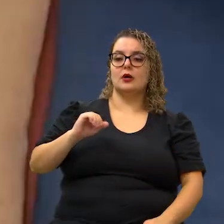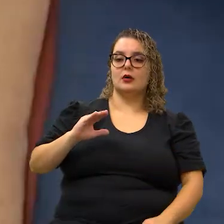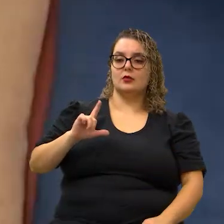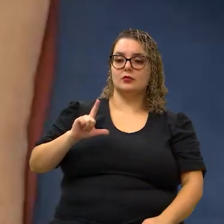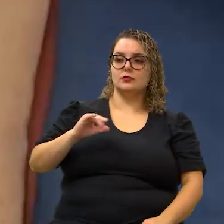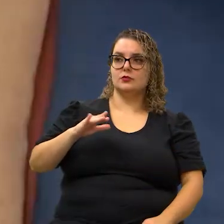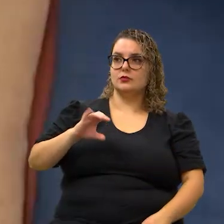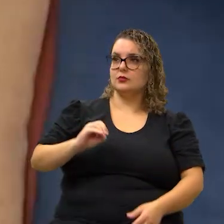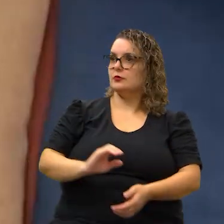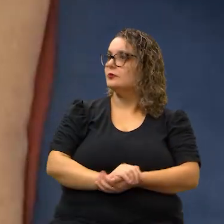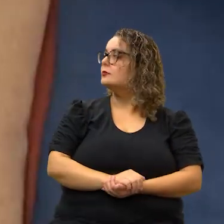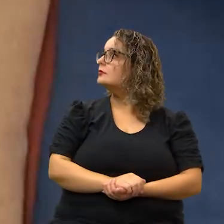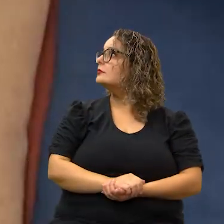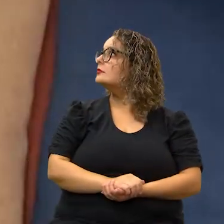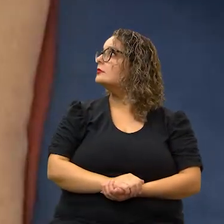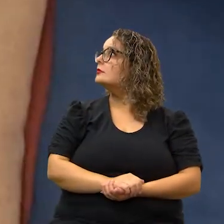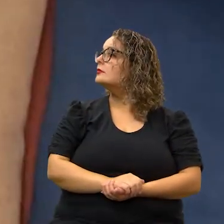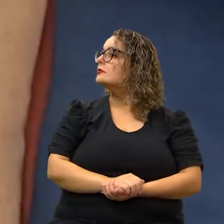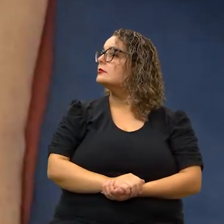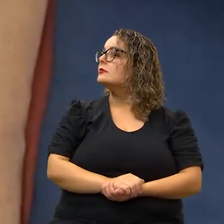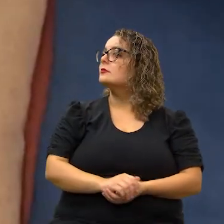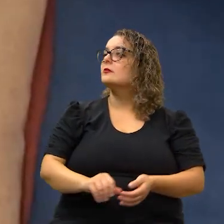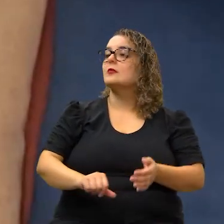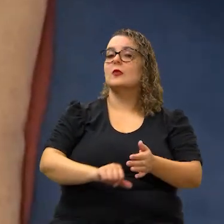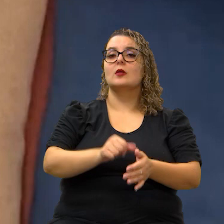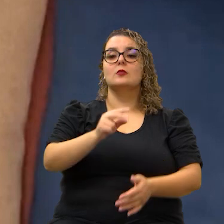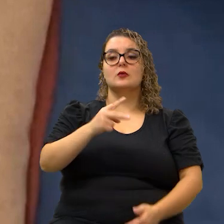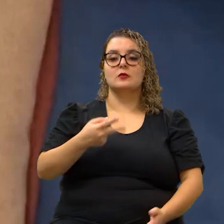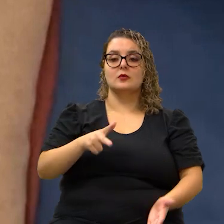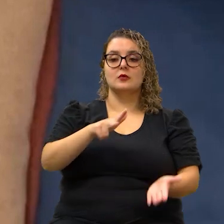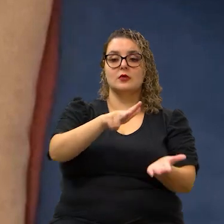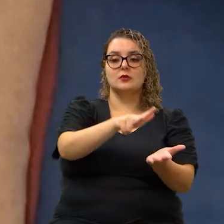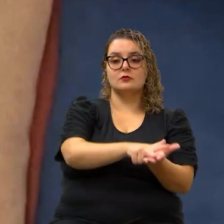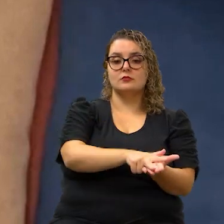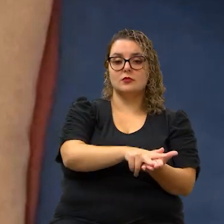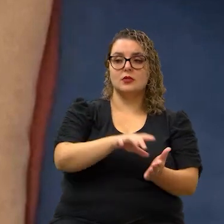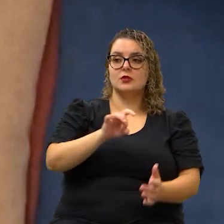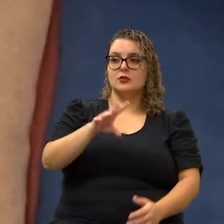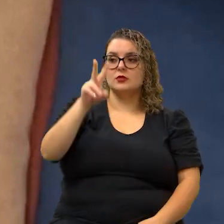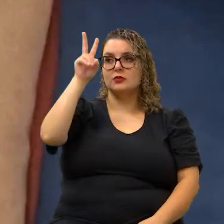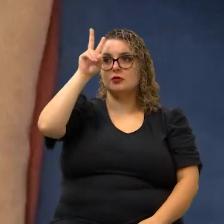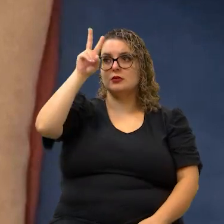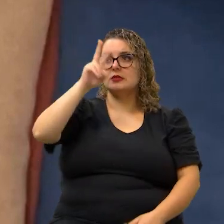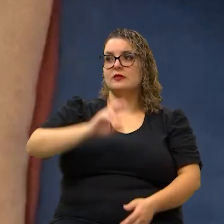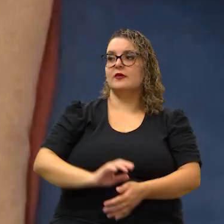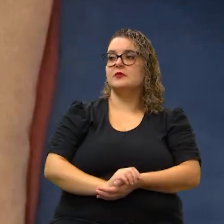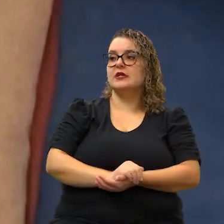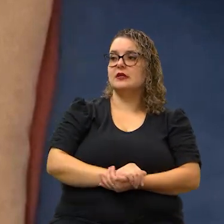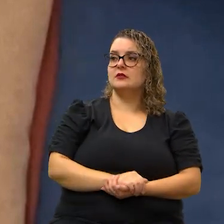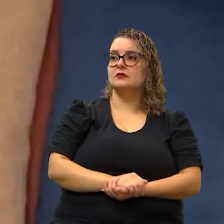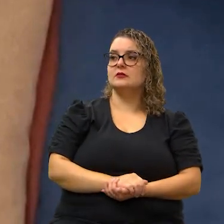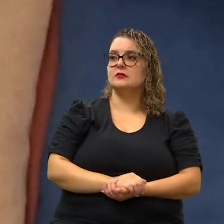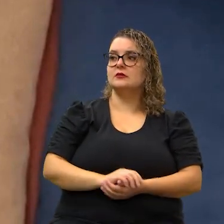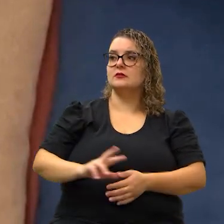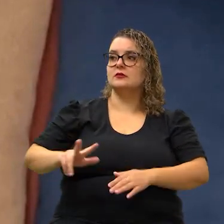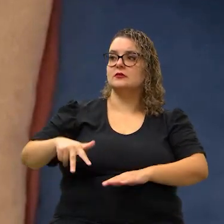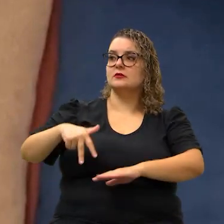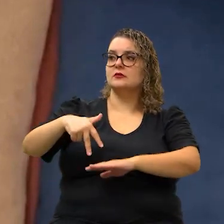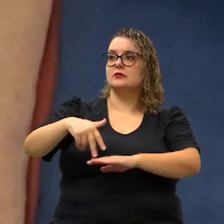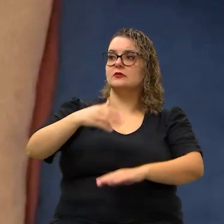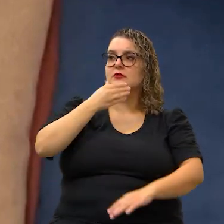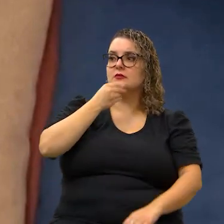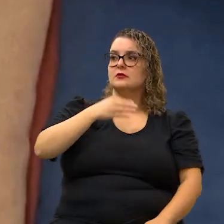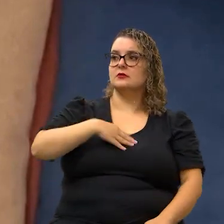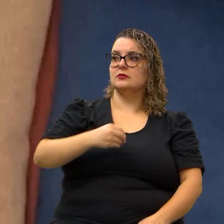Primeira vez que eu fui internado, eu só lembro assim que eu levantei e o meu filho verificou que